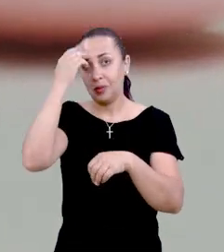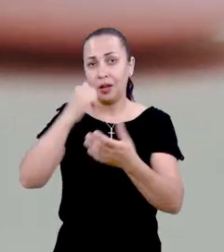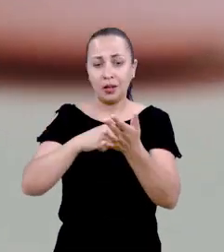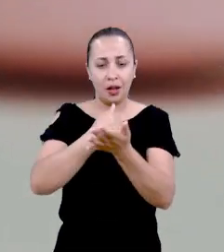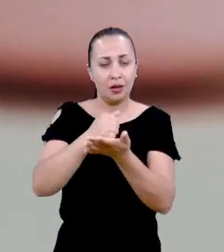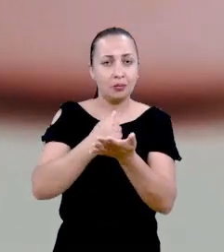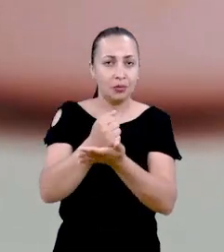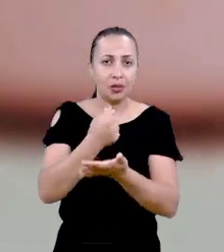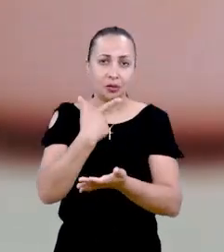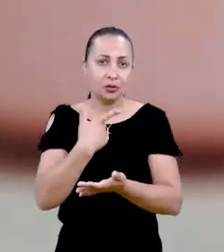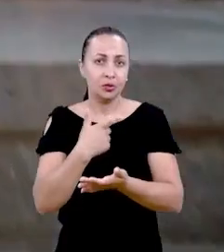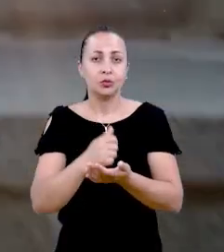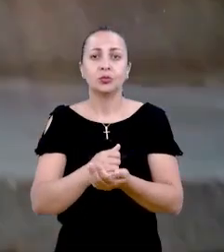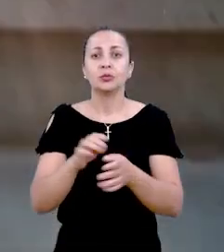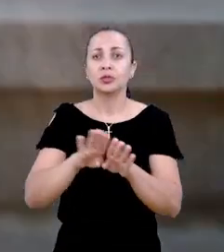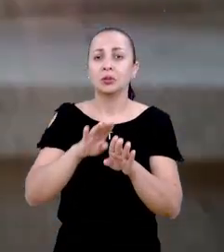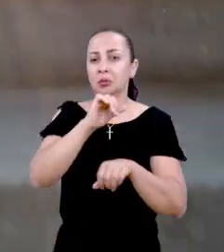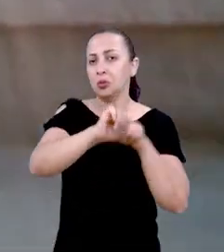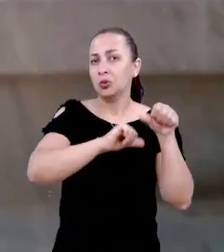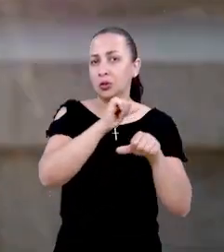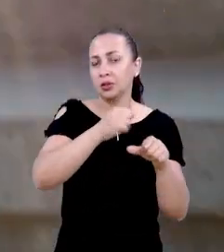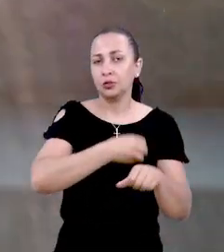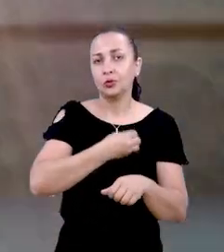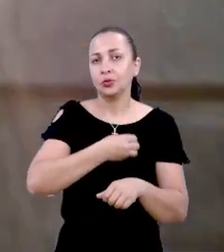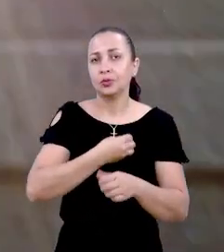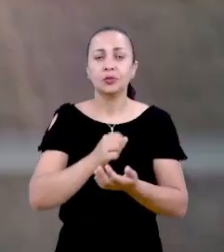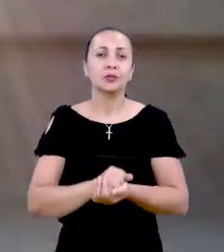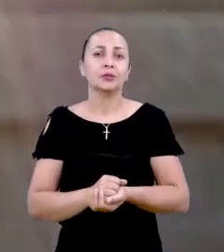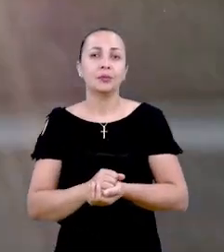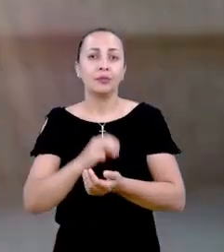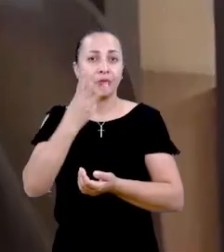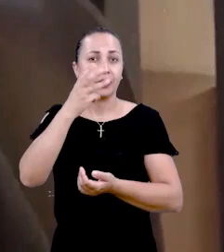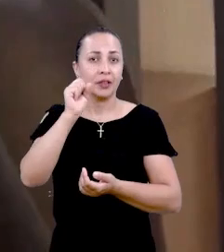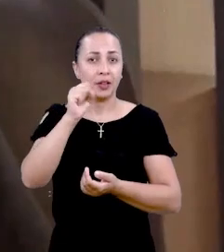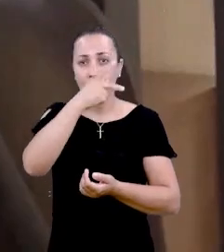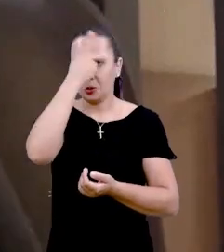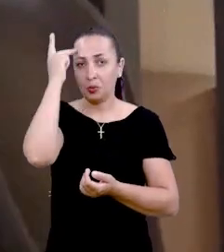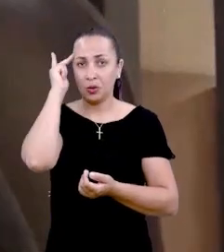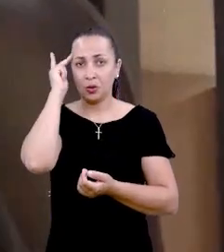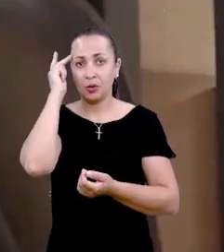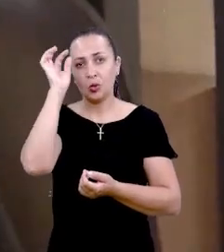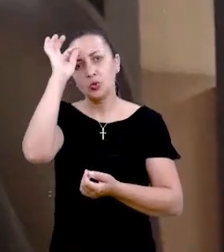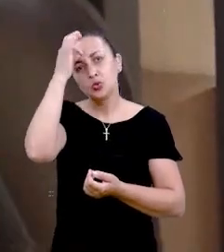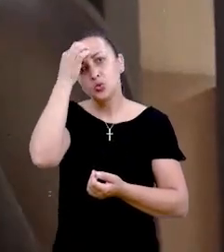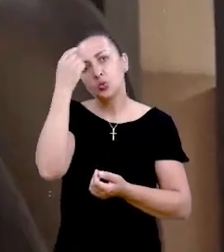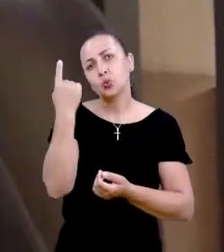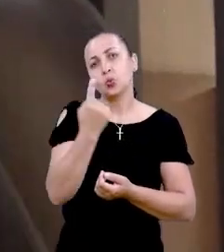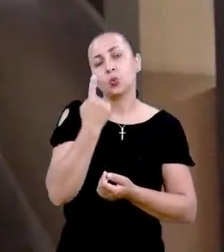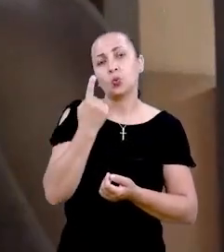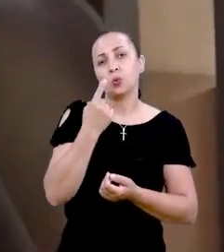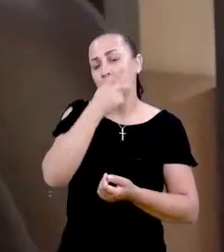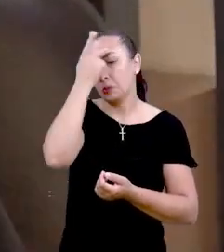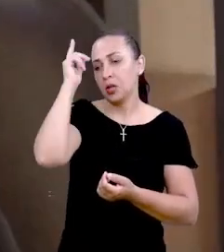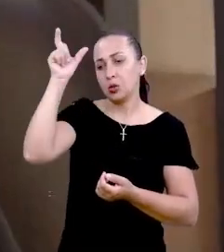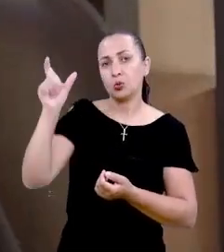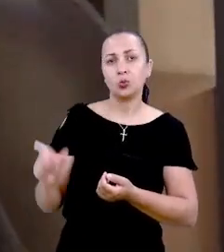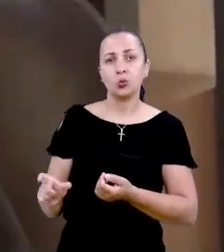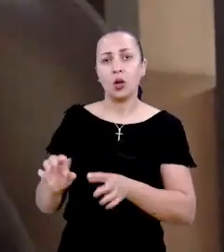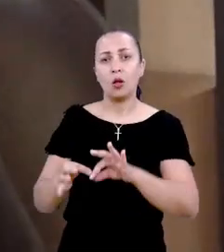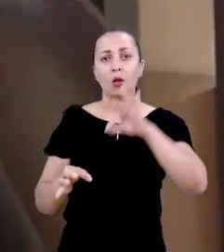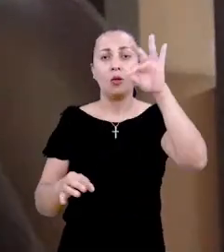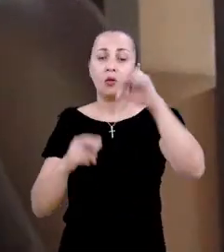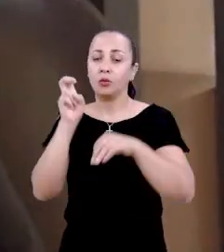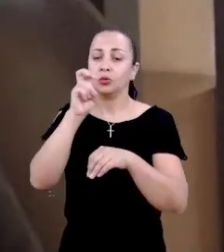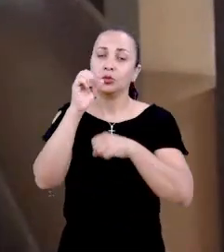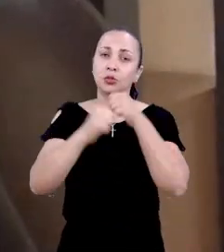de medicamentos e mudança do estilo de vida. Desses 38 pacientes, apenas um paciente ao longo dos 5